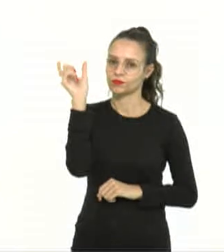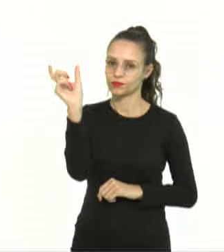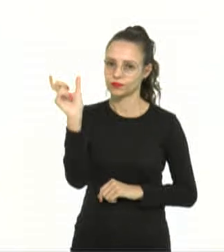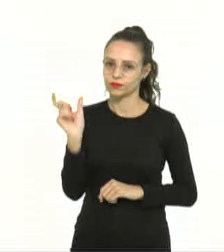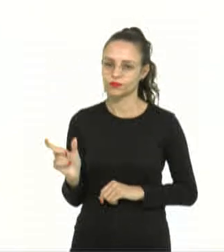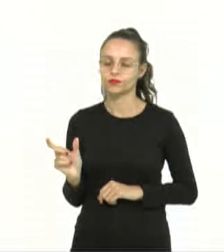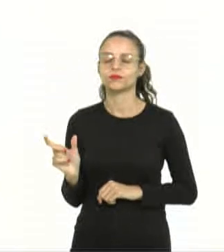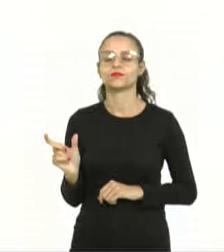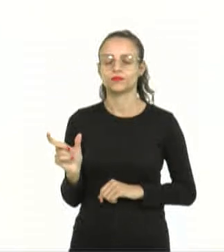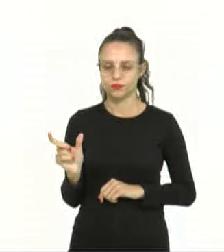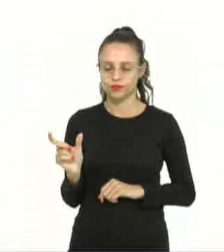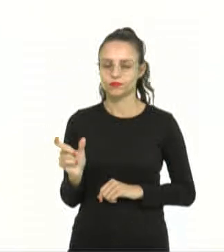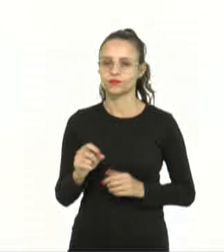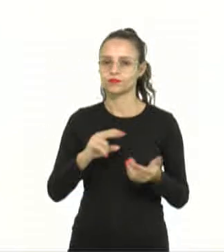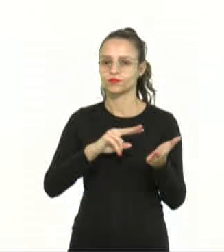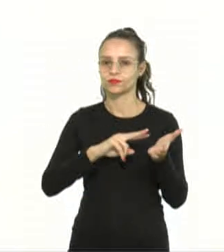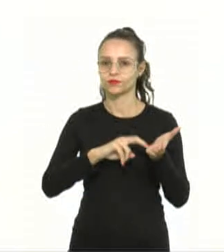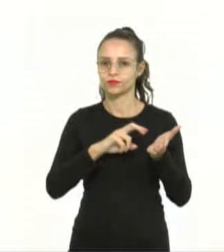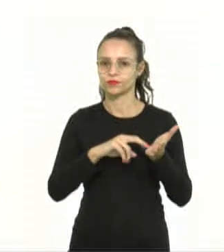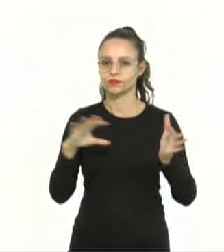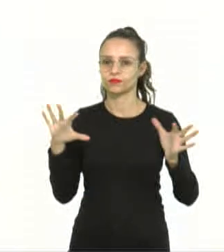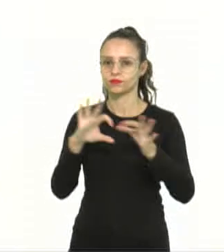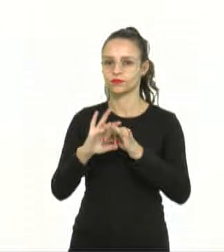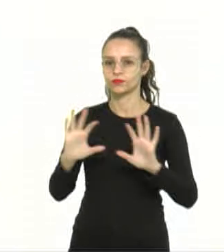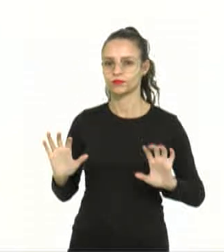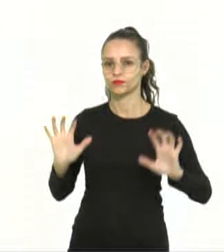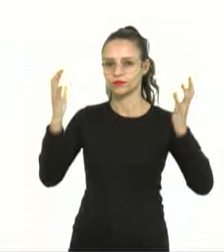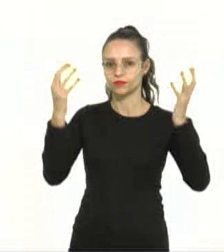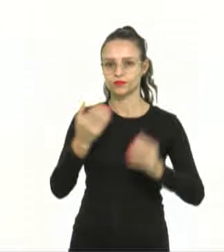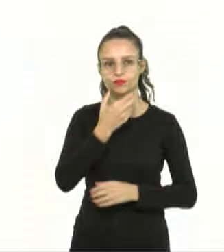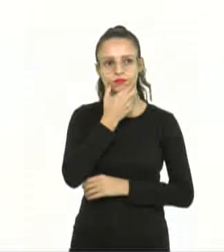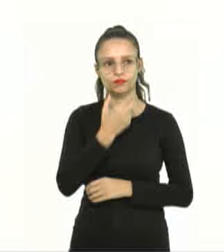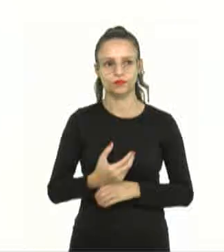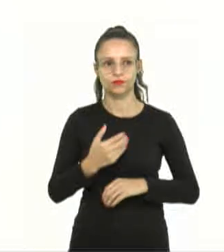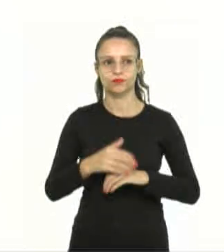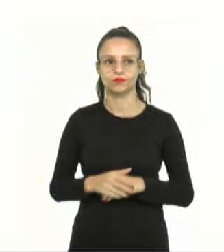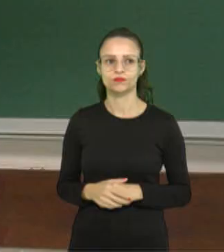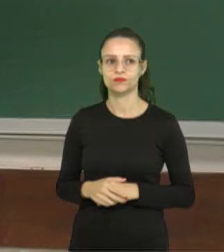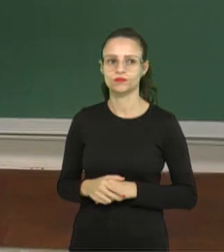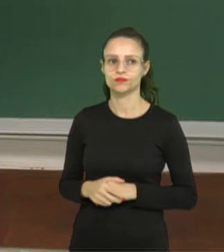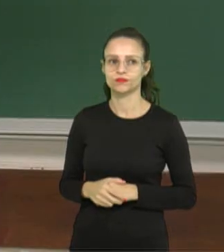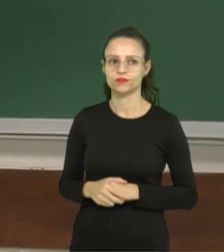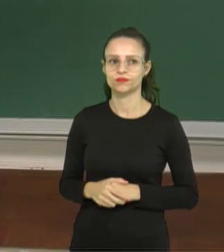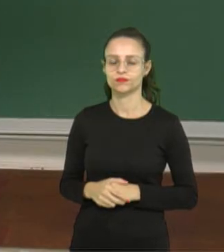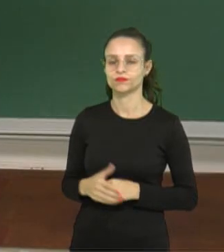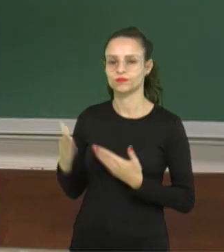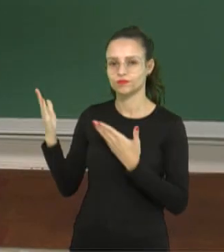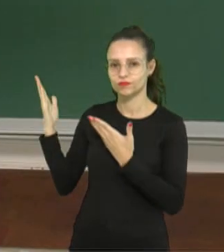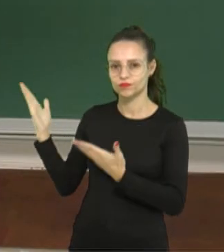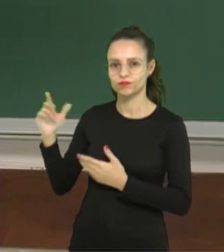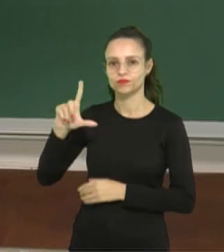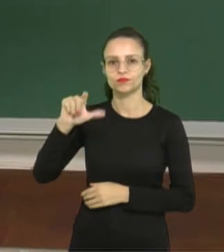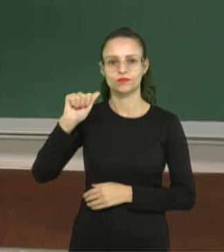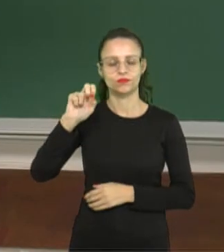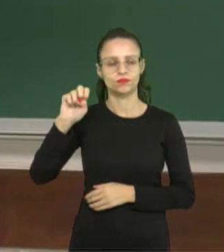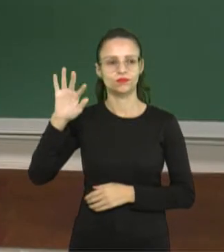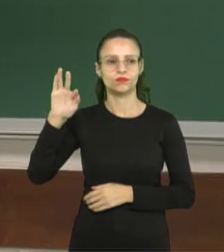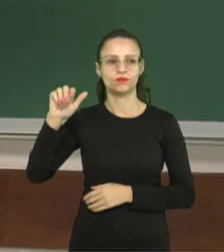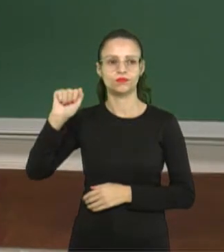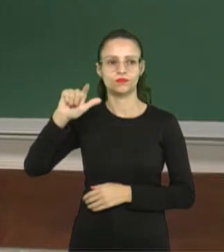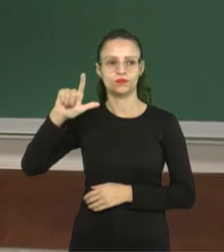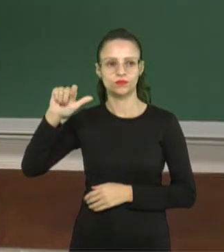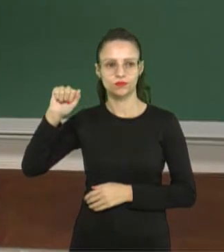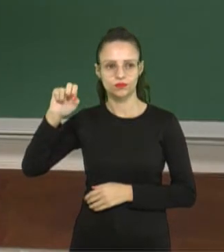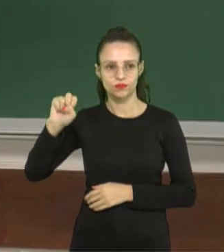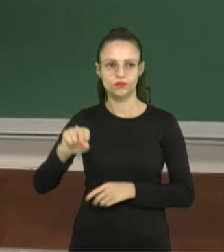o vocabulário relacionado às festas de Natal, las fallas de Valência, costumbres e